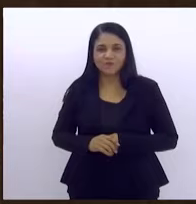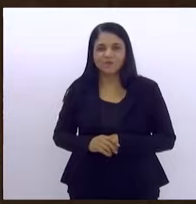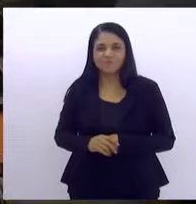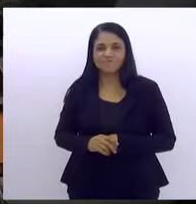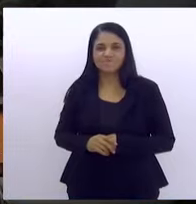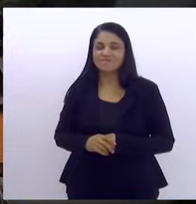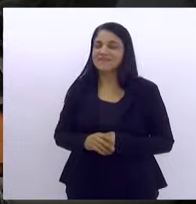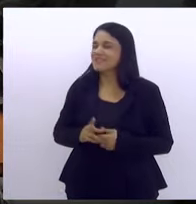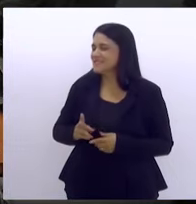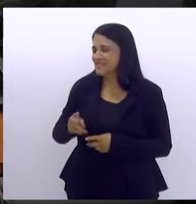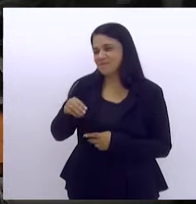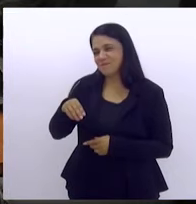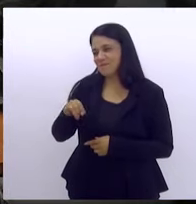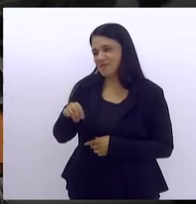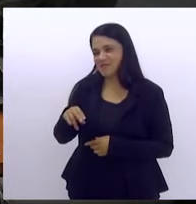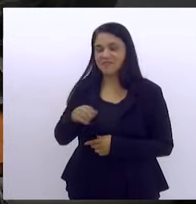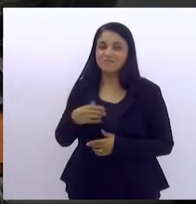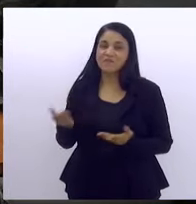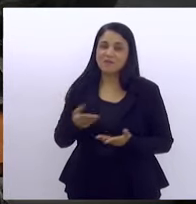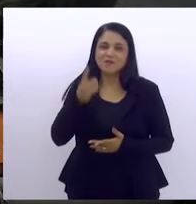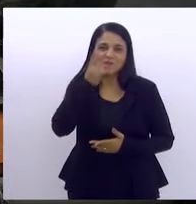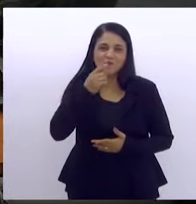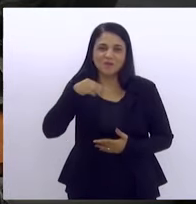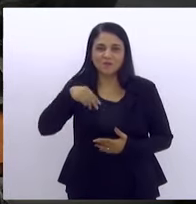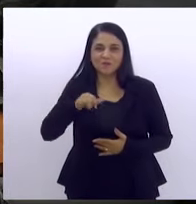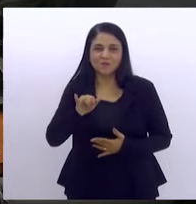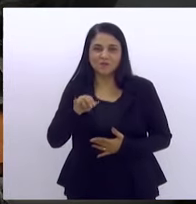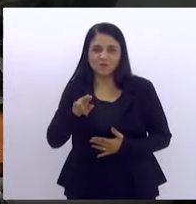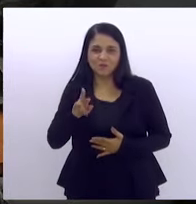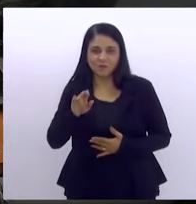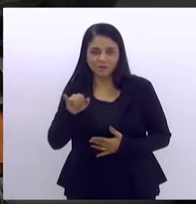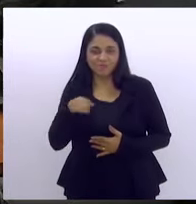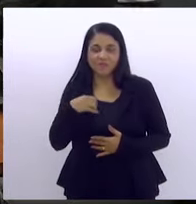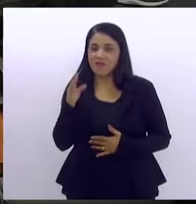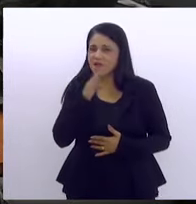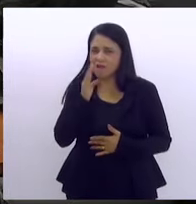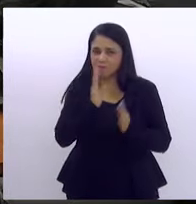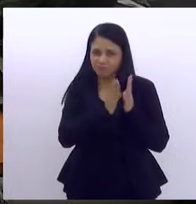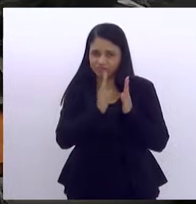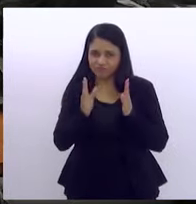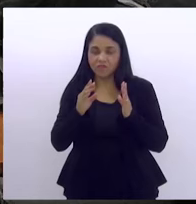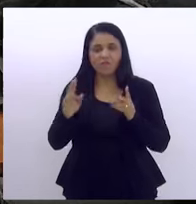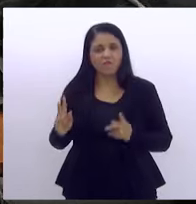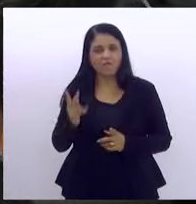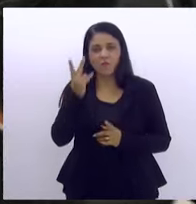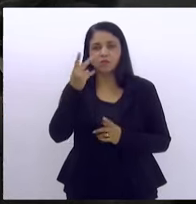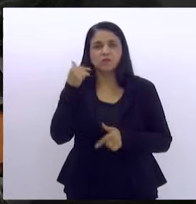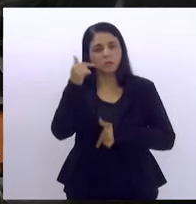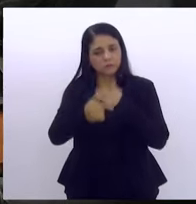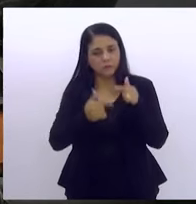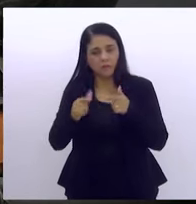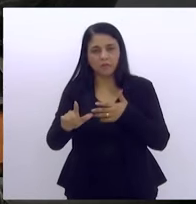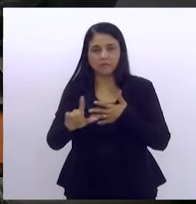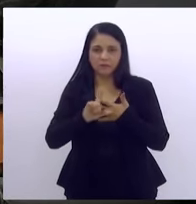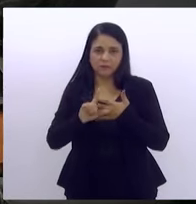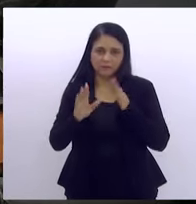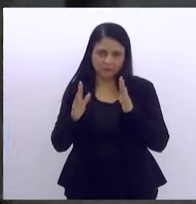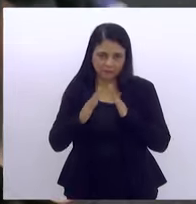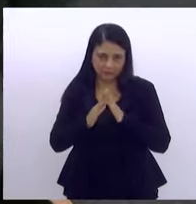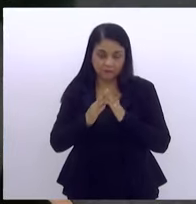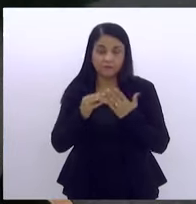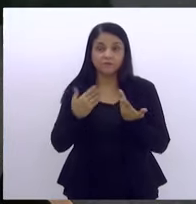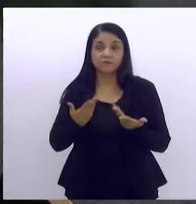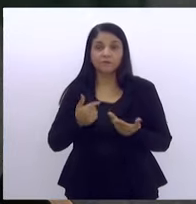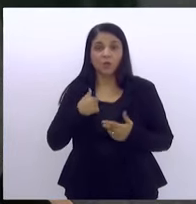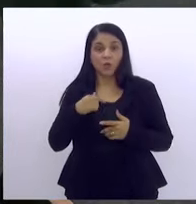Sempre o Mink. Deputado Yuri. Tia Ju, só fazer um pela ordem rápido, é que é muito importante, é para valorizar o trabalho dessa casa e dos seus servidores. Eu estive na